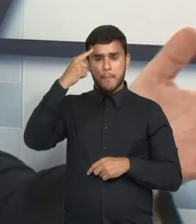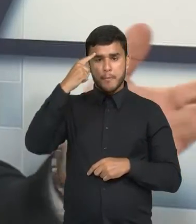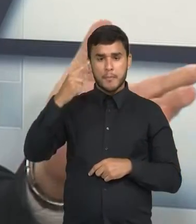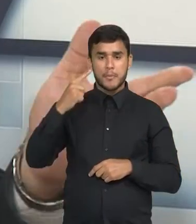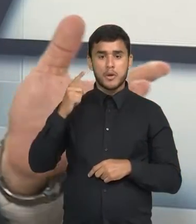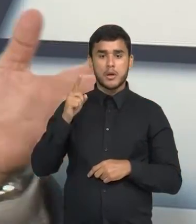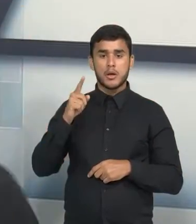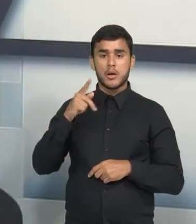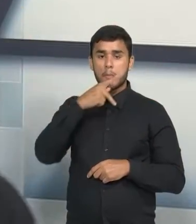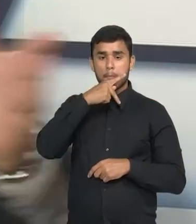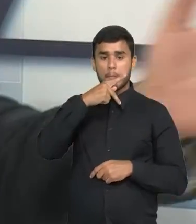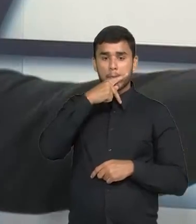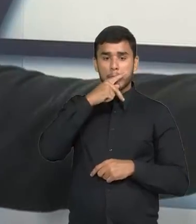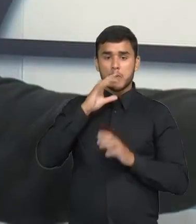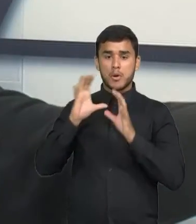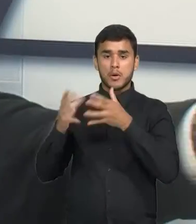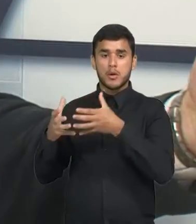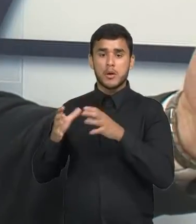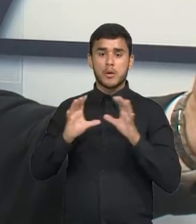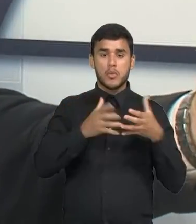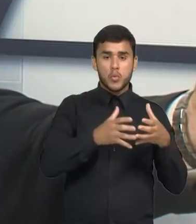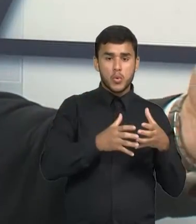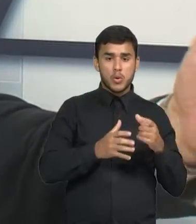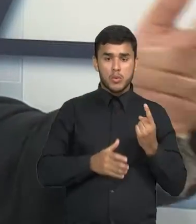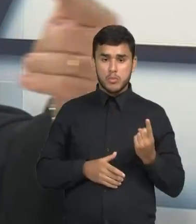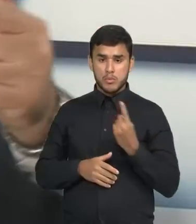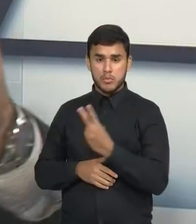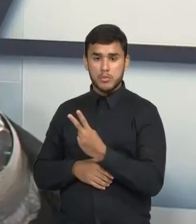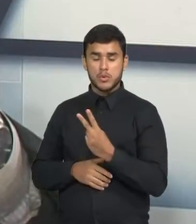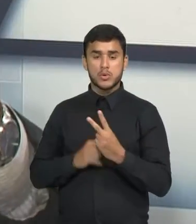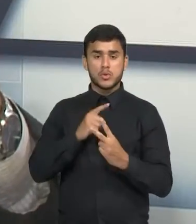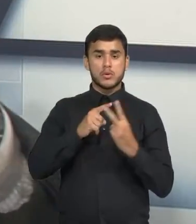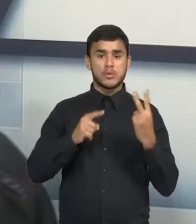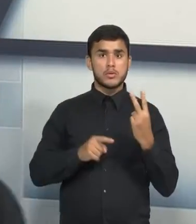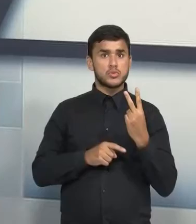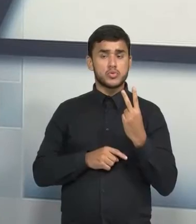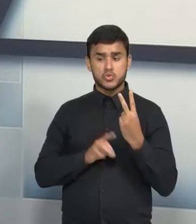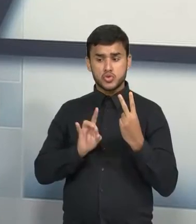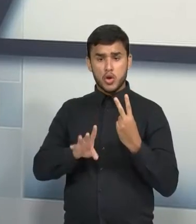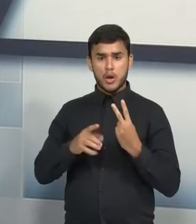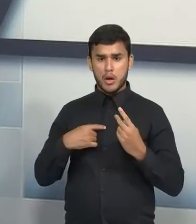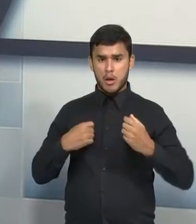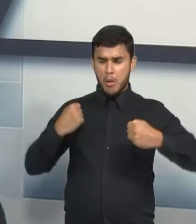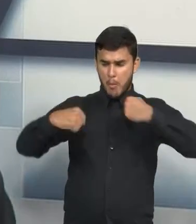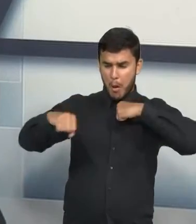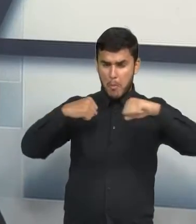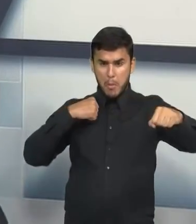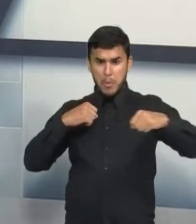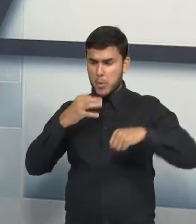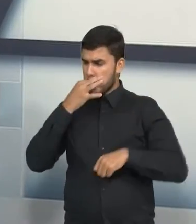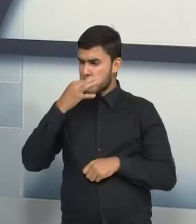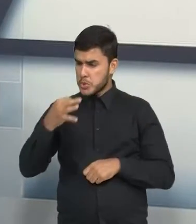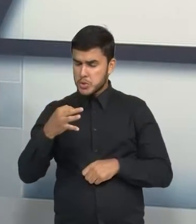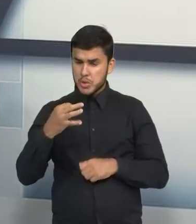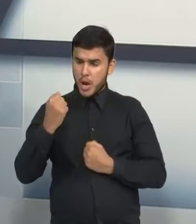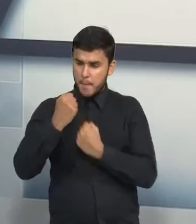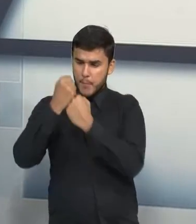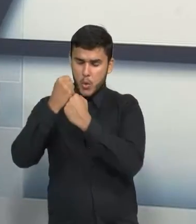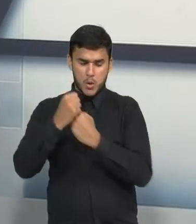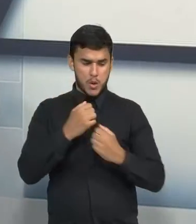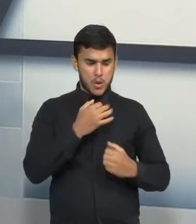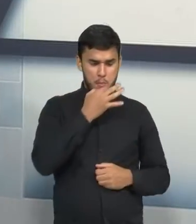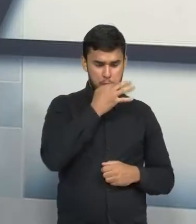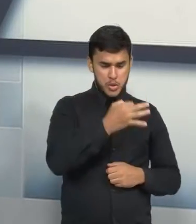só são 2 partidos, era o Zapatero e o Aznar, eles não se degladiavam, um se defendendo e o outro atacando, não. Muito